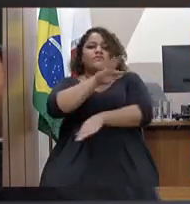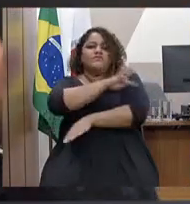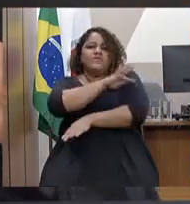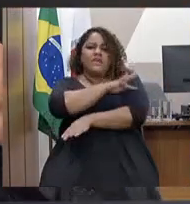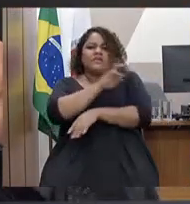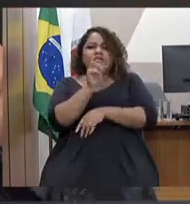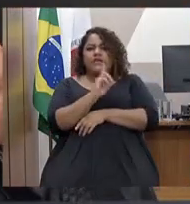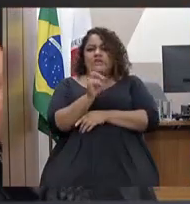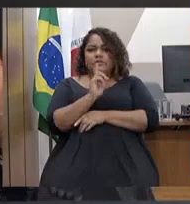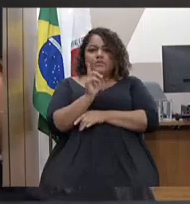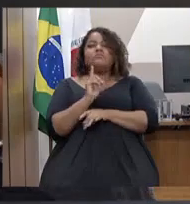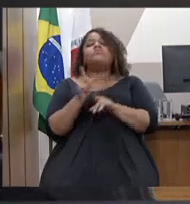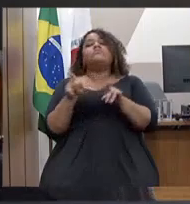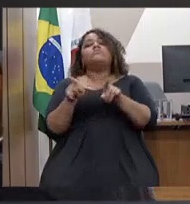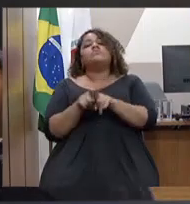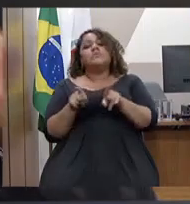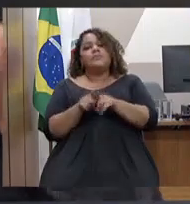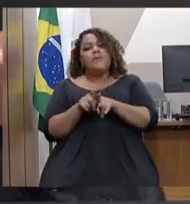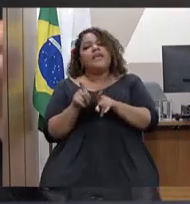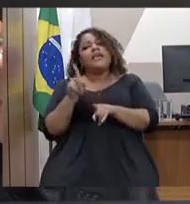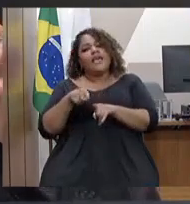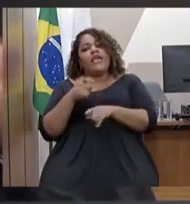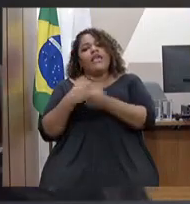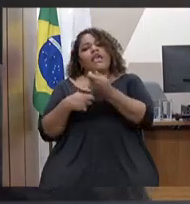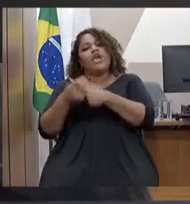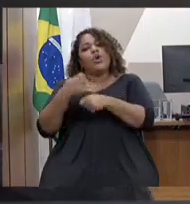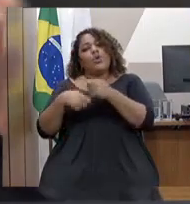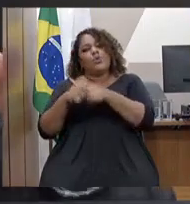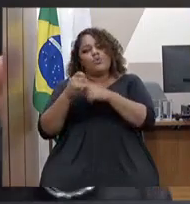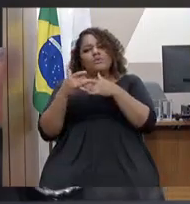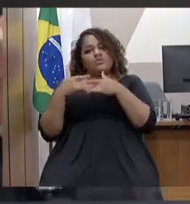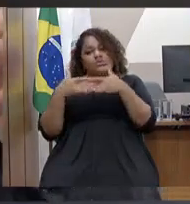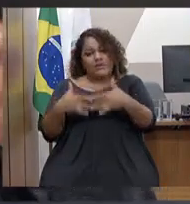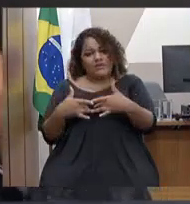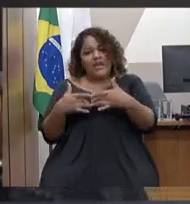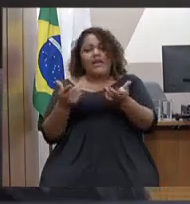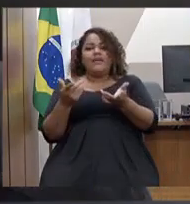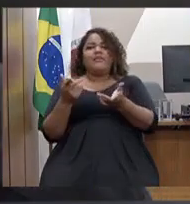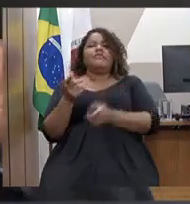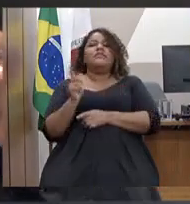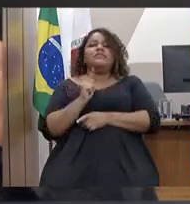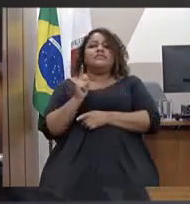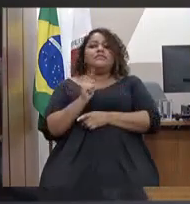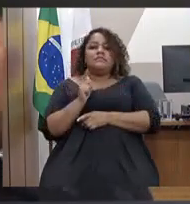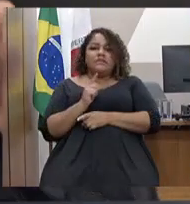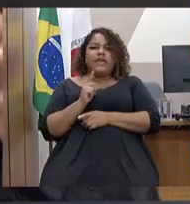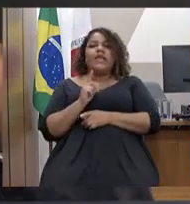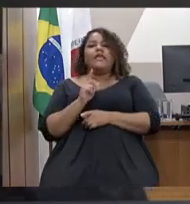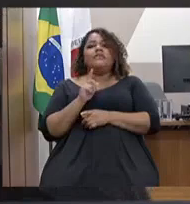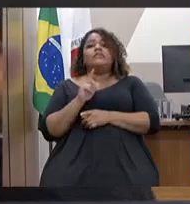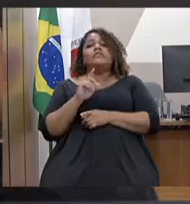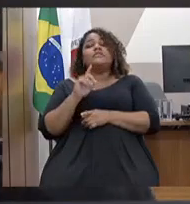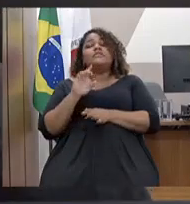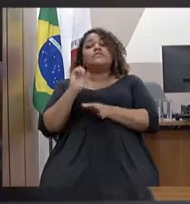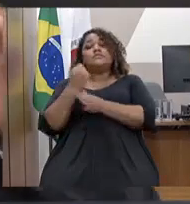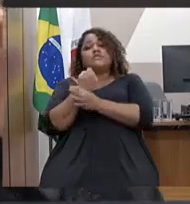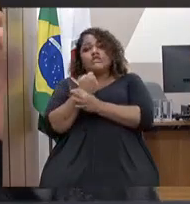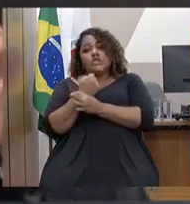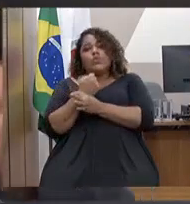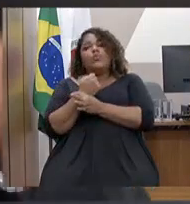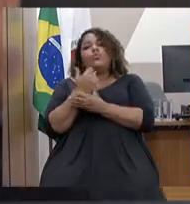vale para os servidores que fazem os atendimentos no país inteiro no seguro desemprego carteira